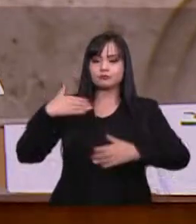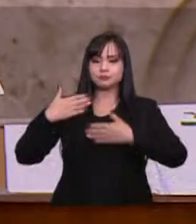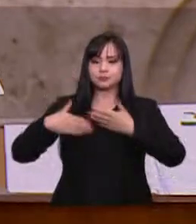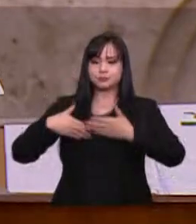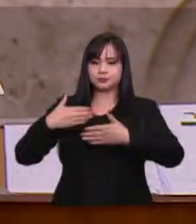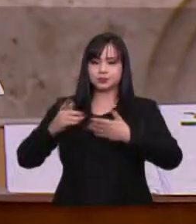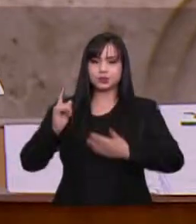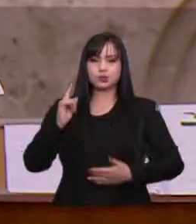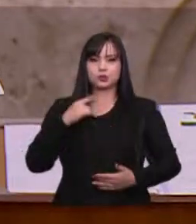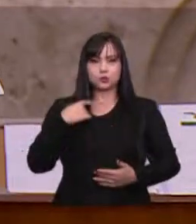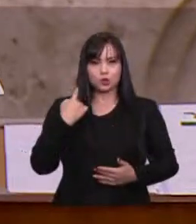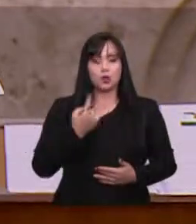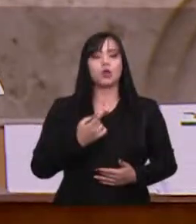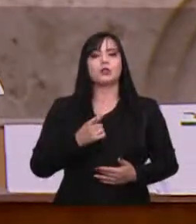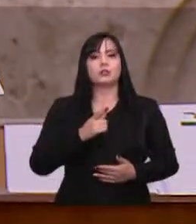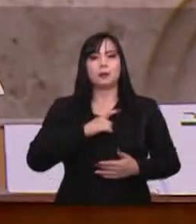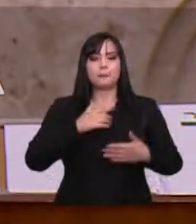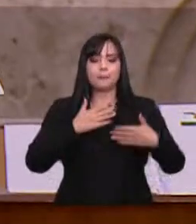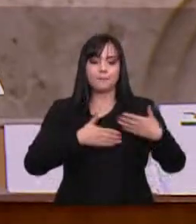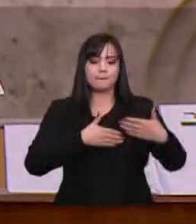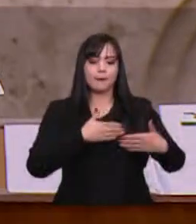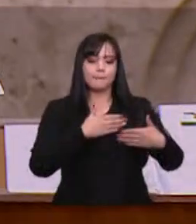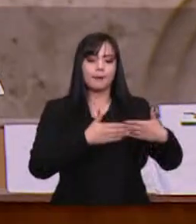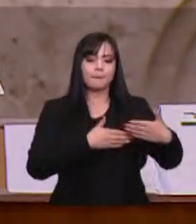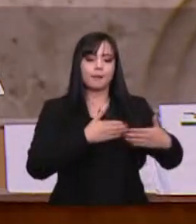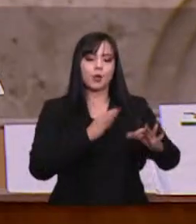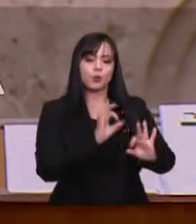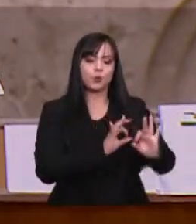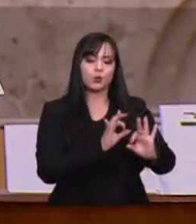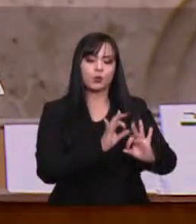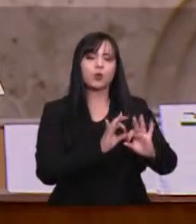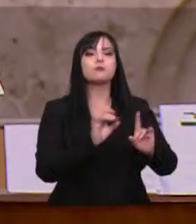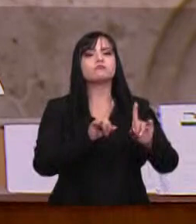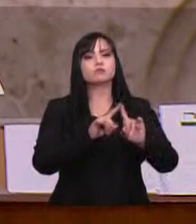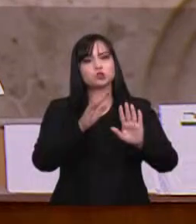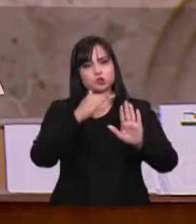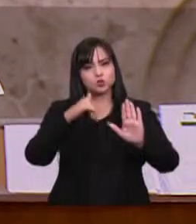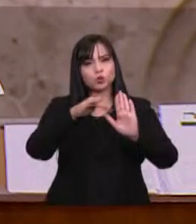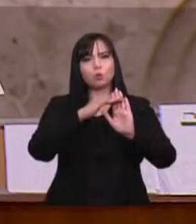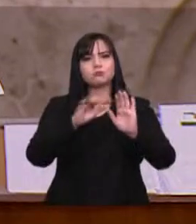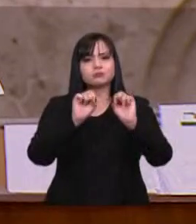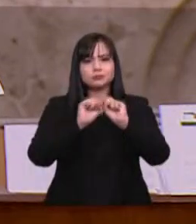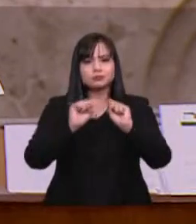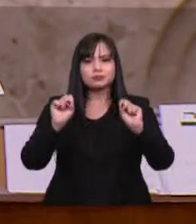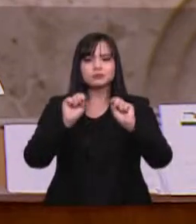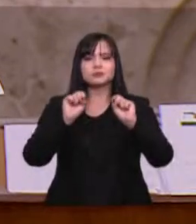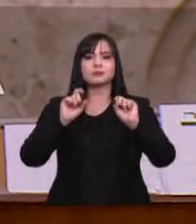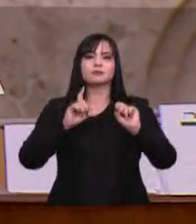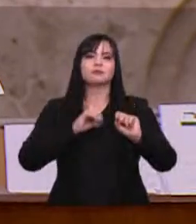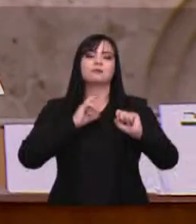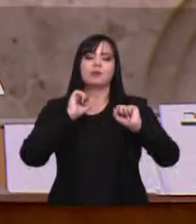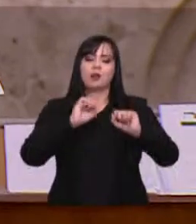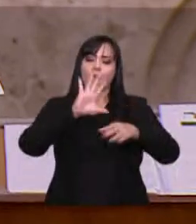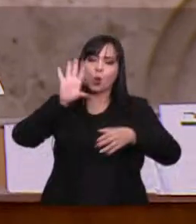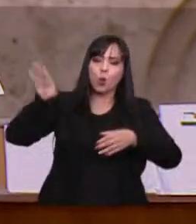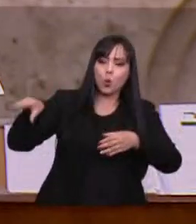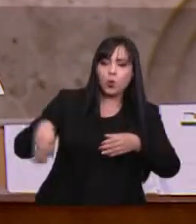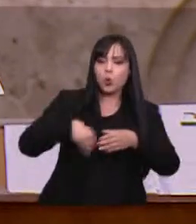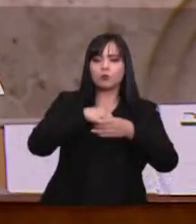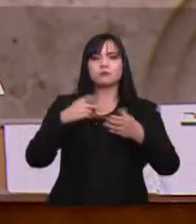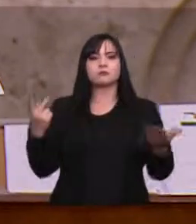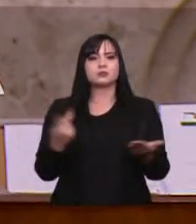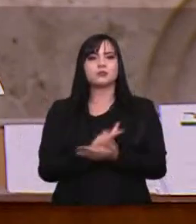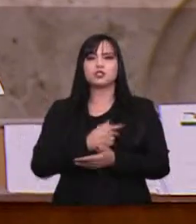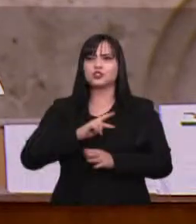medida em que nós formos caminhando e aperfeiçoando todos esses sistemas ela poderá incorporar e realizar